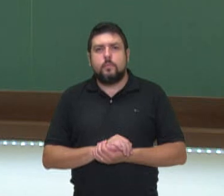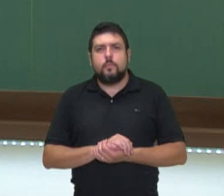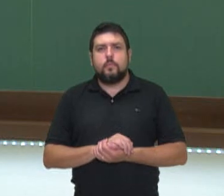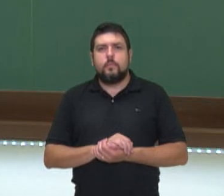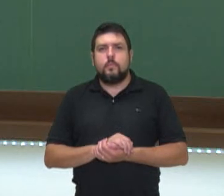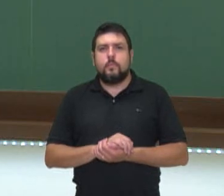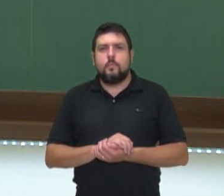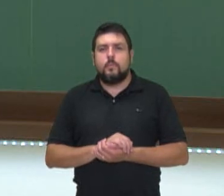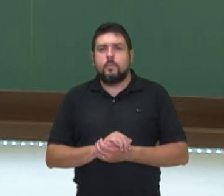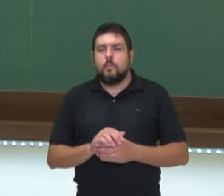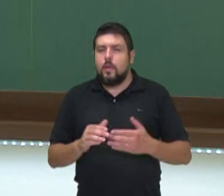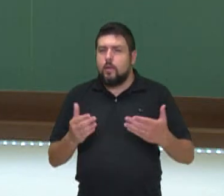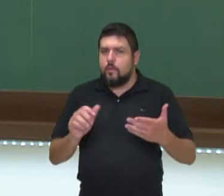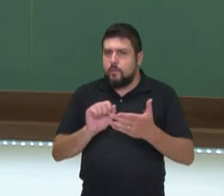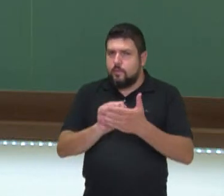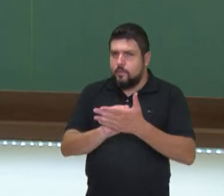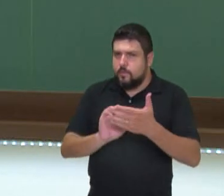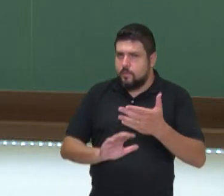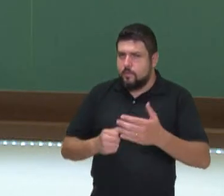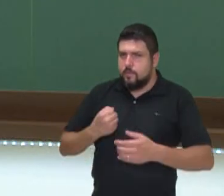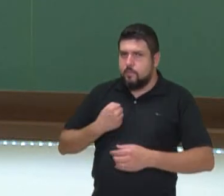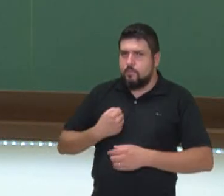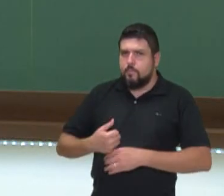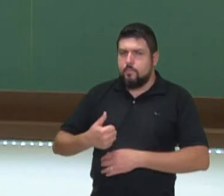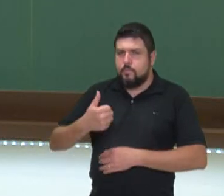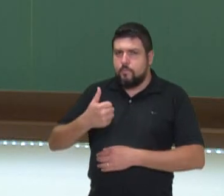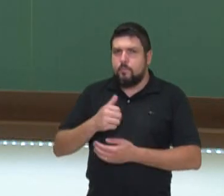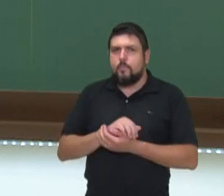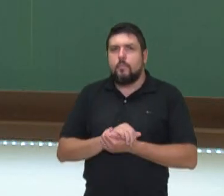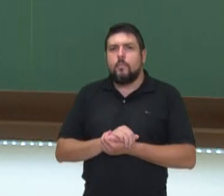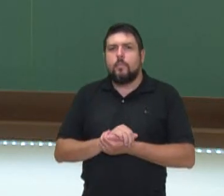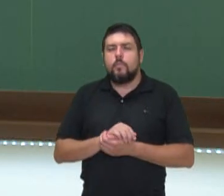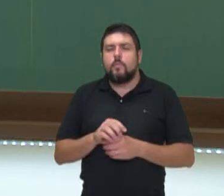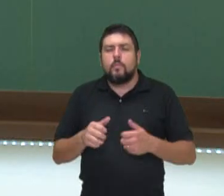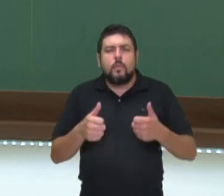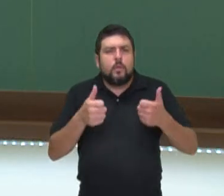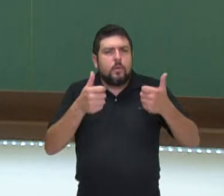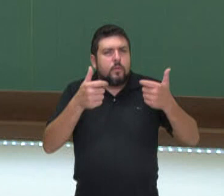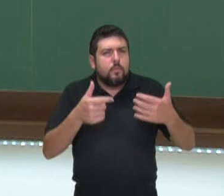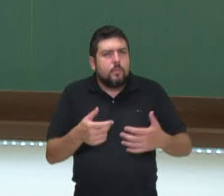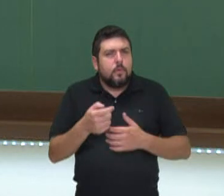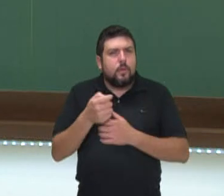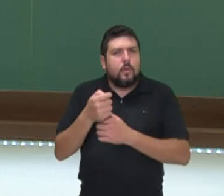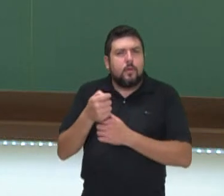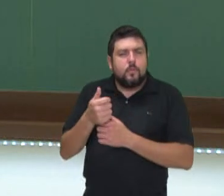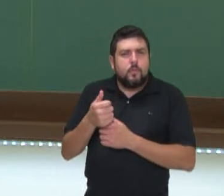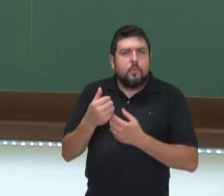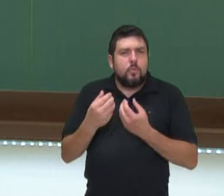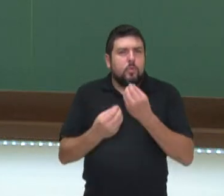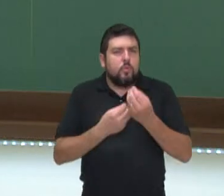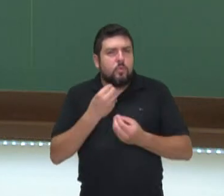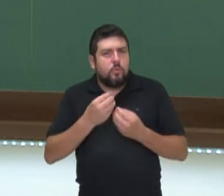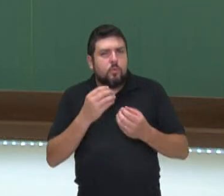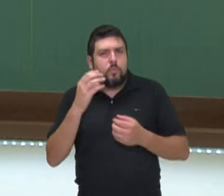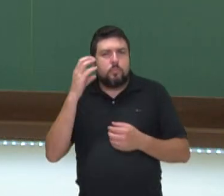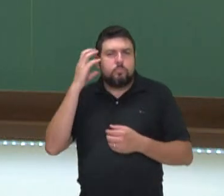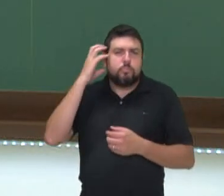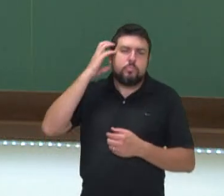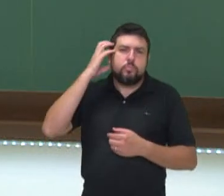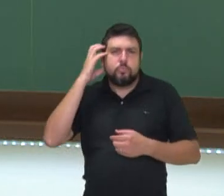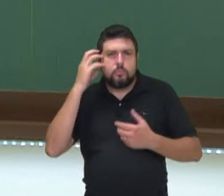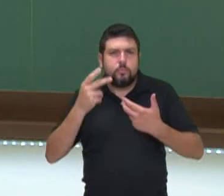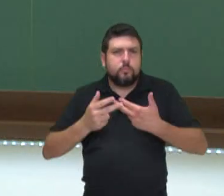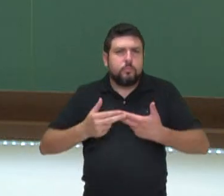Agora, vamos para o exercício 1. Vamos falar um pouquinho, né, sobre a mídia, tentar entender